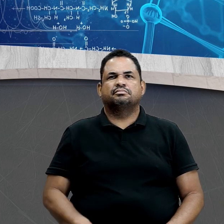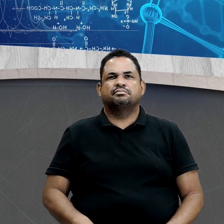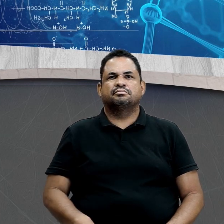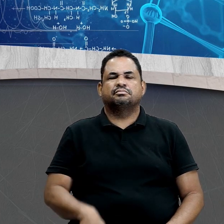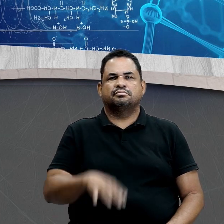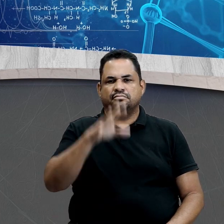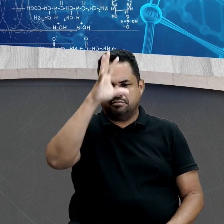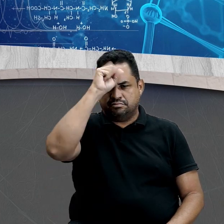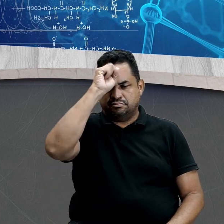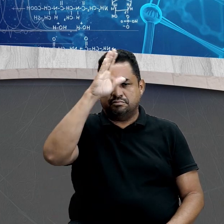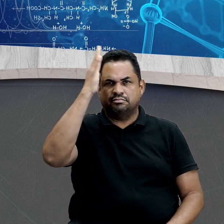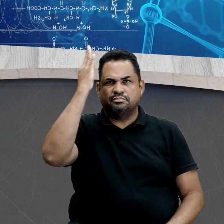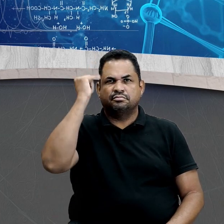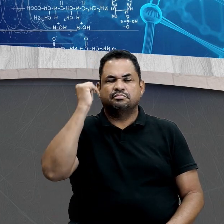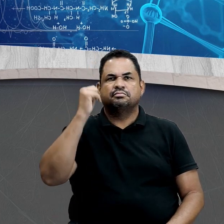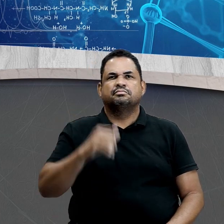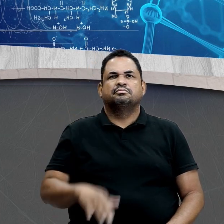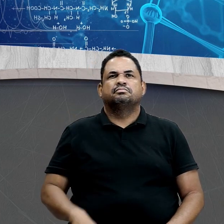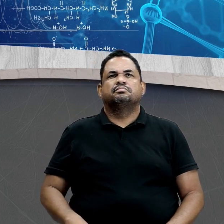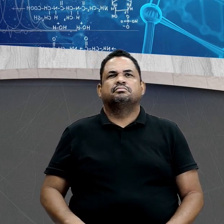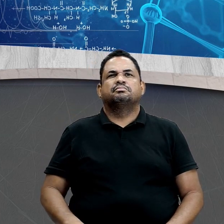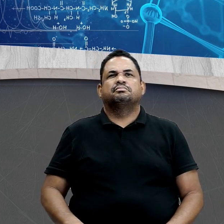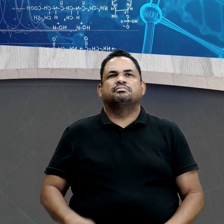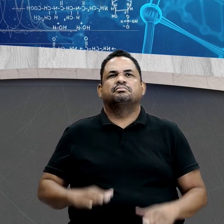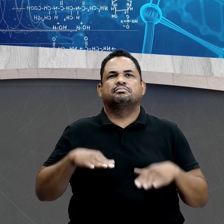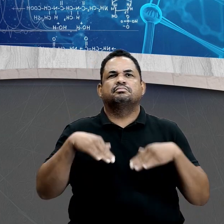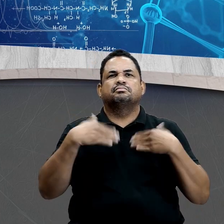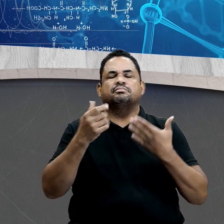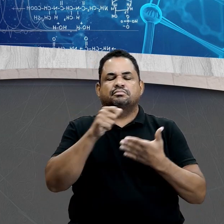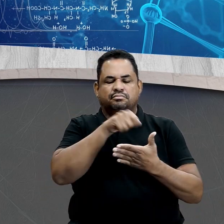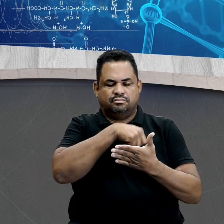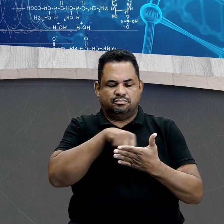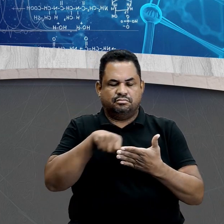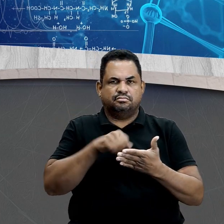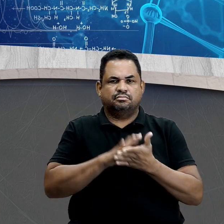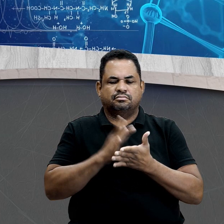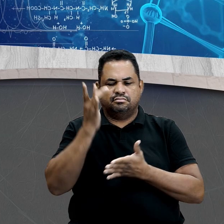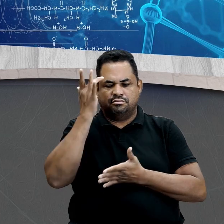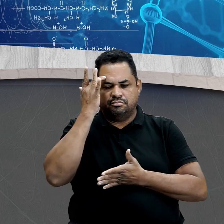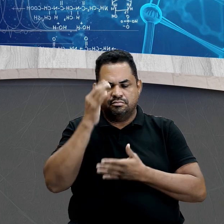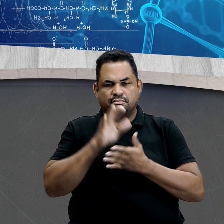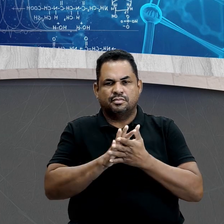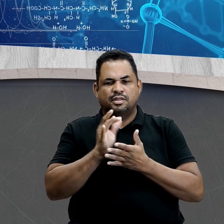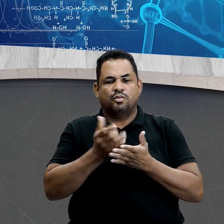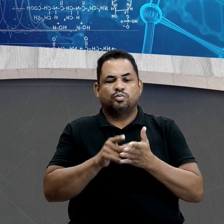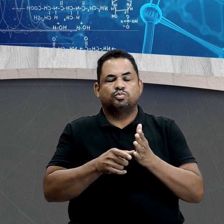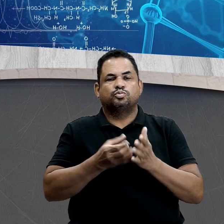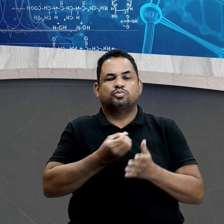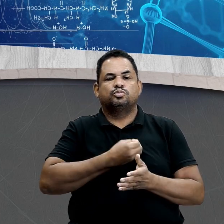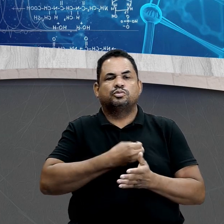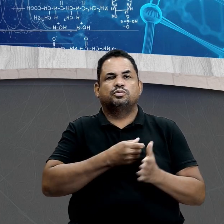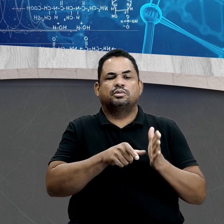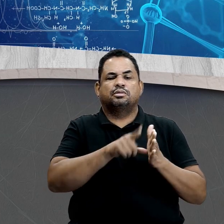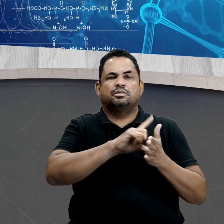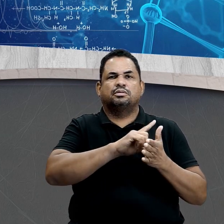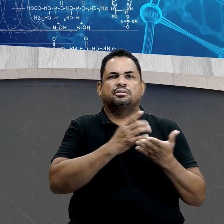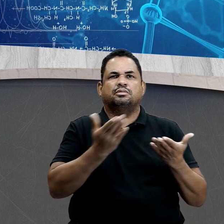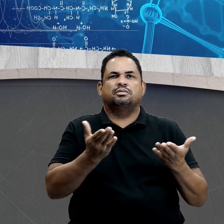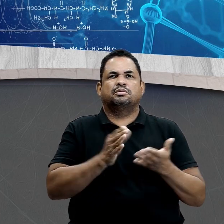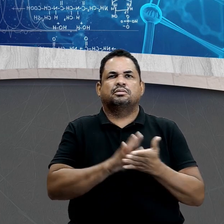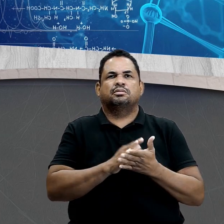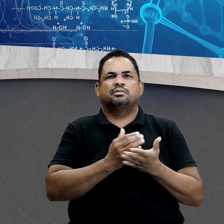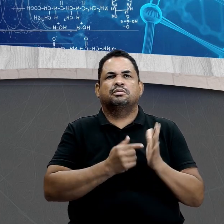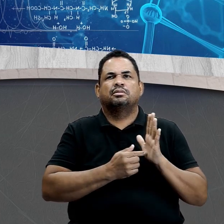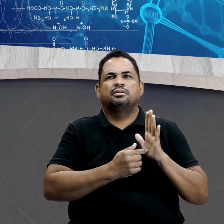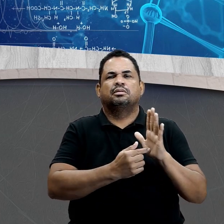aprender e saber. Quando você escrever uma fórmula, o número que vem antes, ele indica